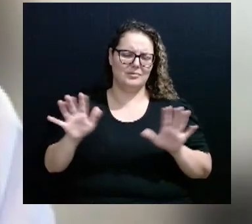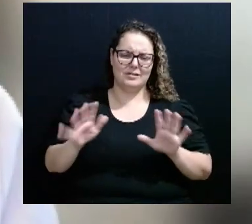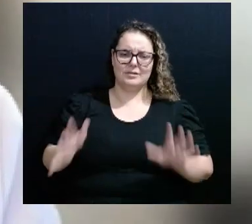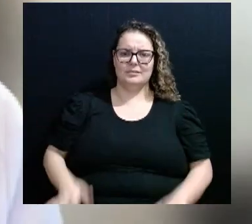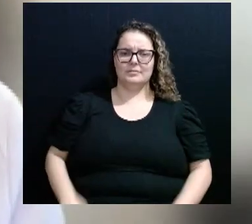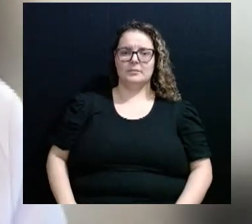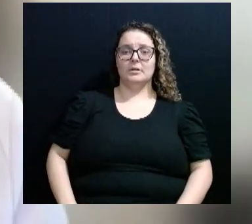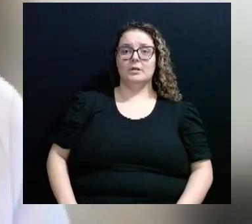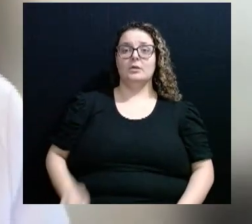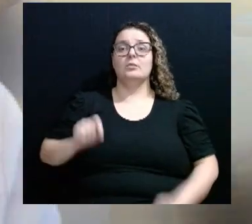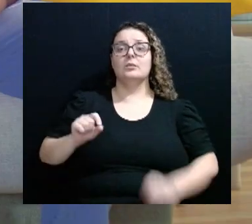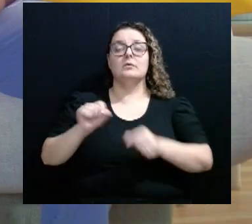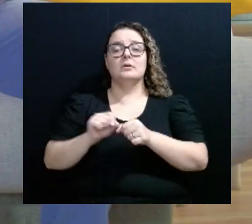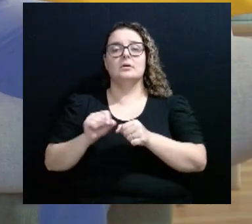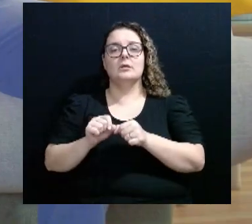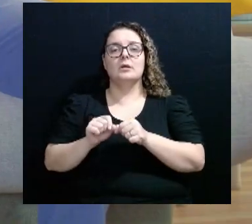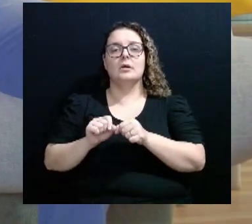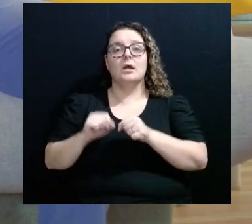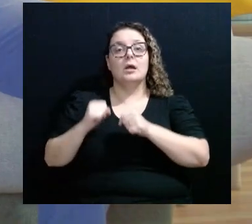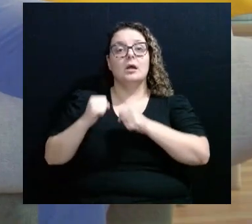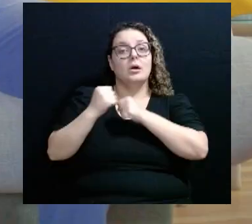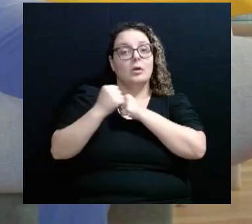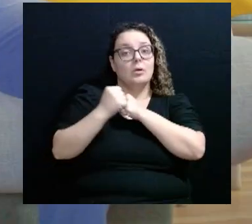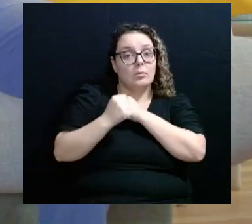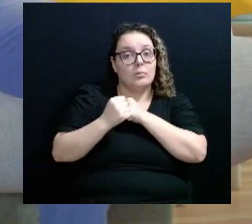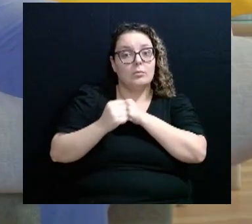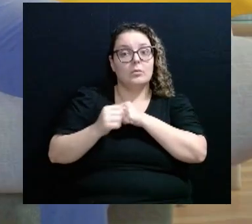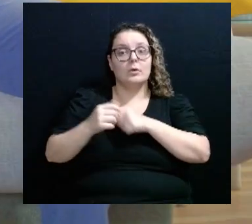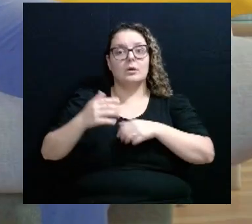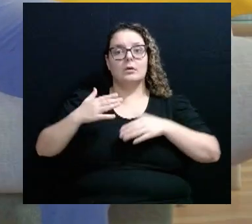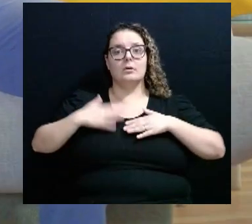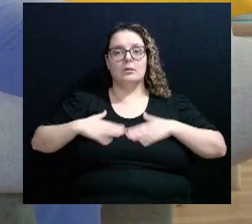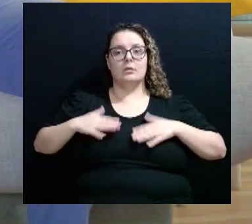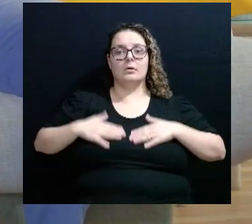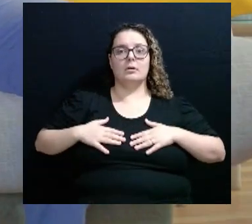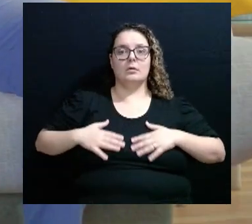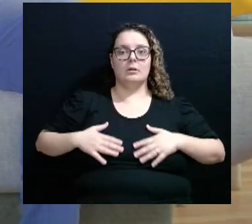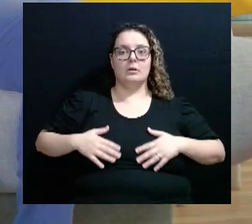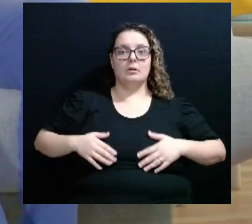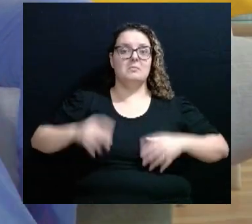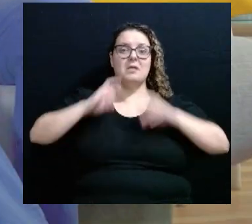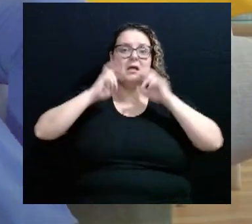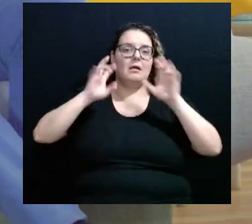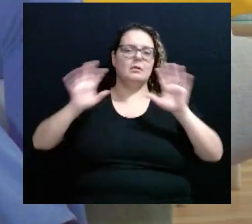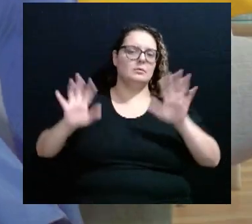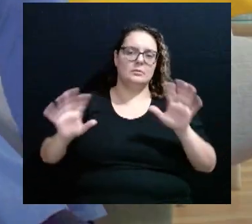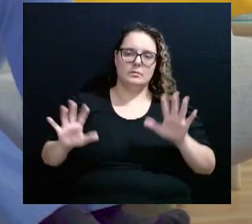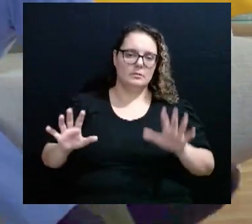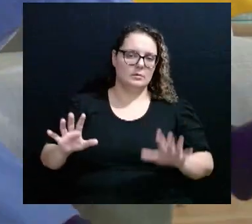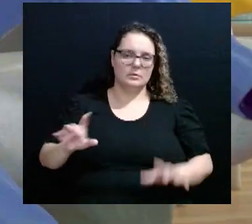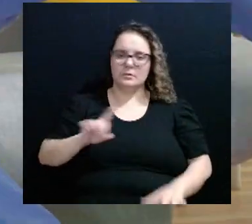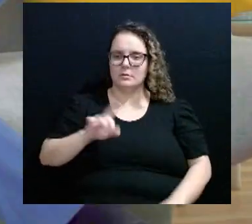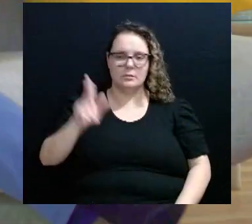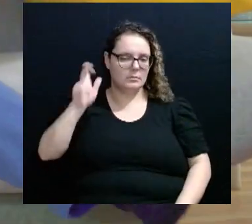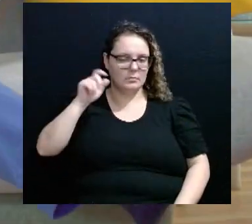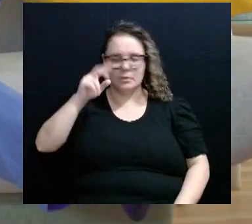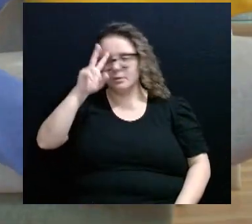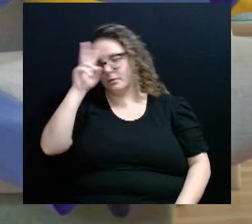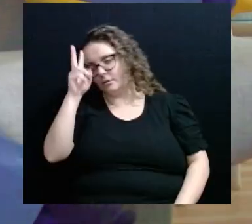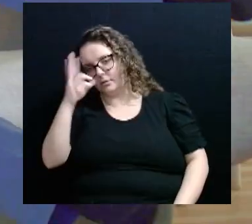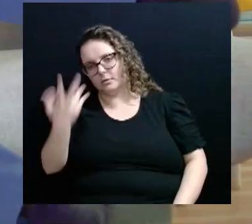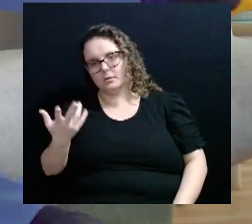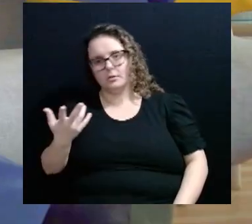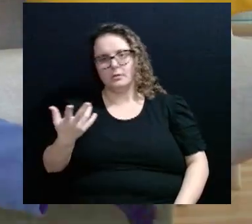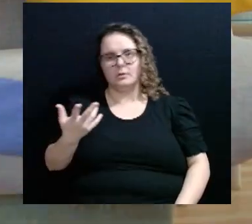um mito, né? Então, o que você tem que fazer é proteger a pessoa, ficar calmo, né? Não adianta gritar que a pessoa não vai